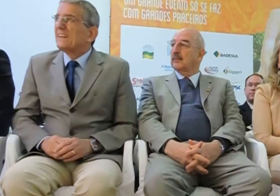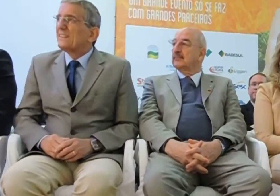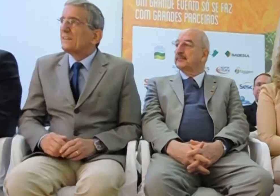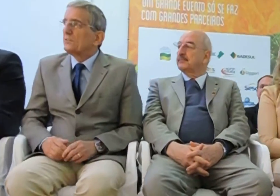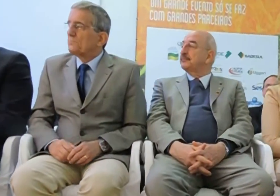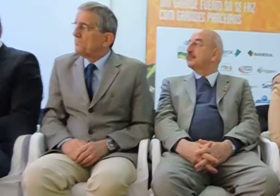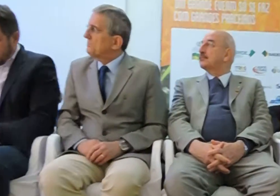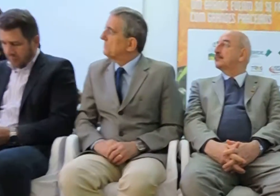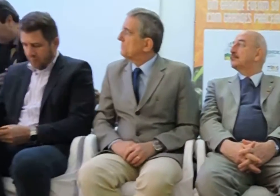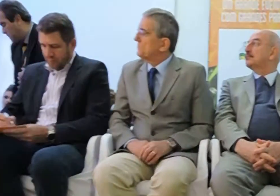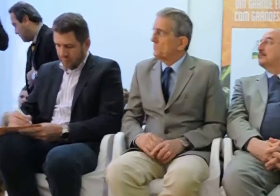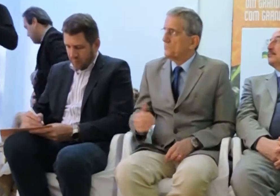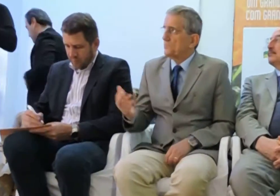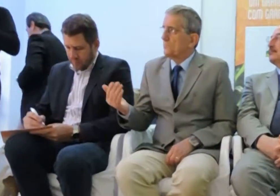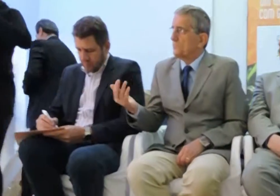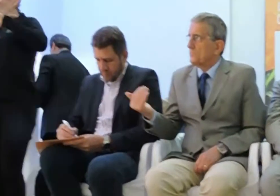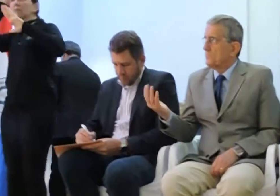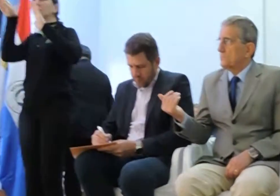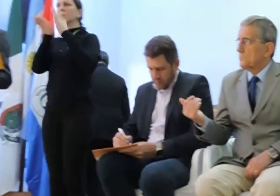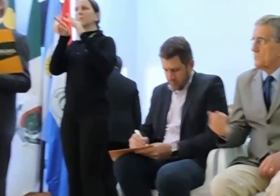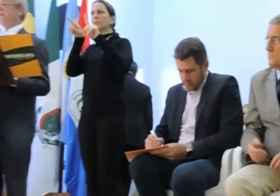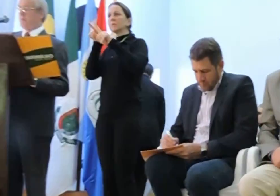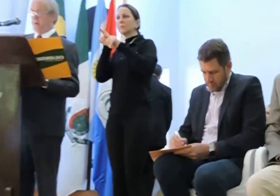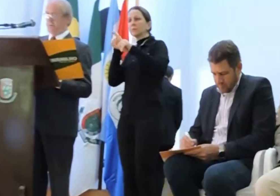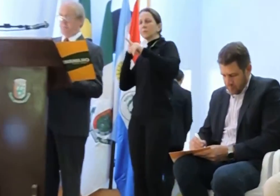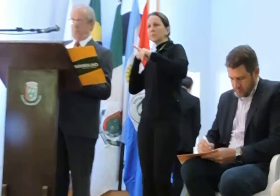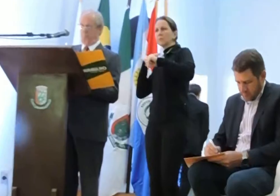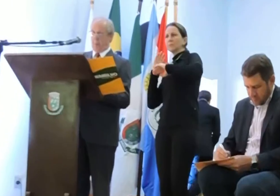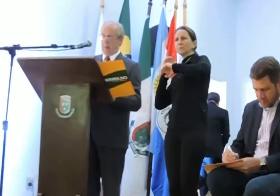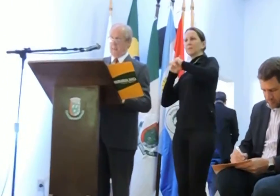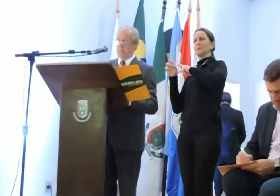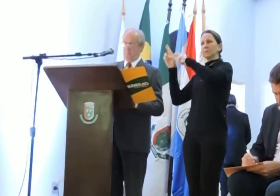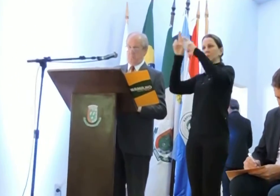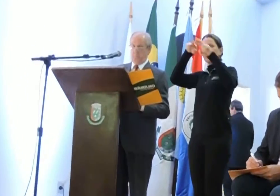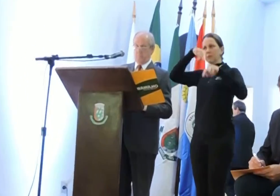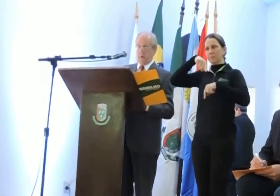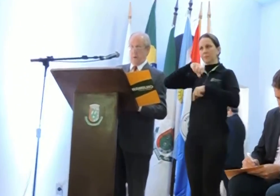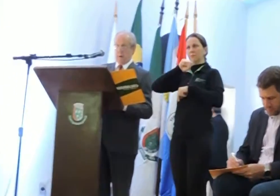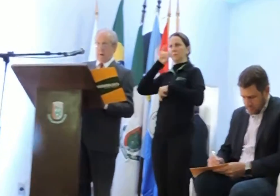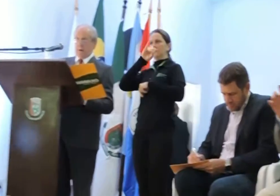econômica de Santo Ângelo e de toda a nossa região das missões.